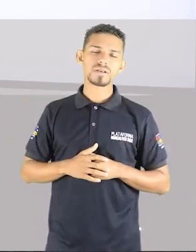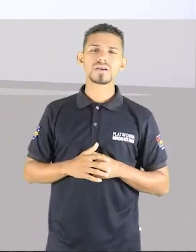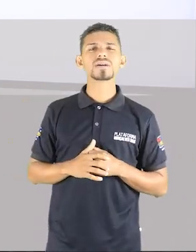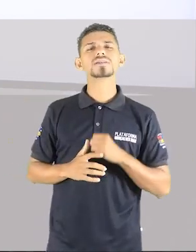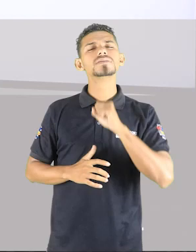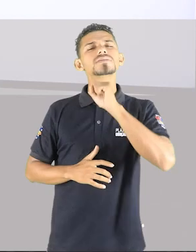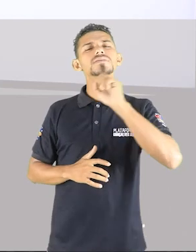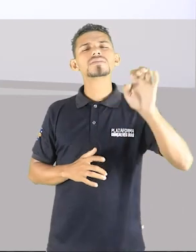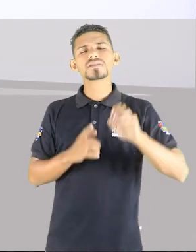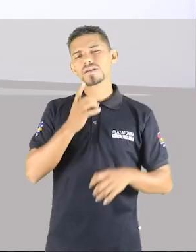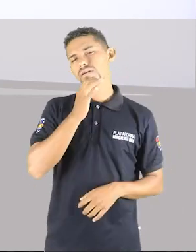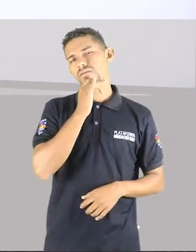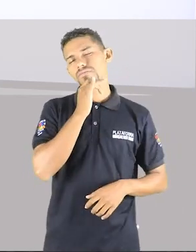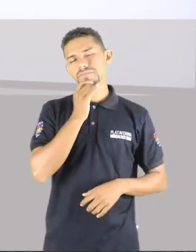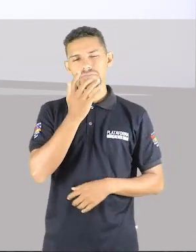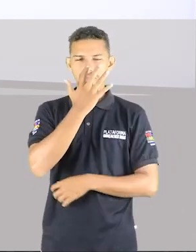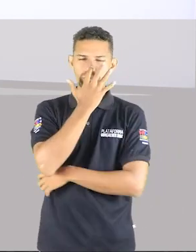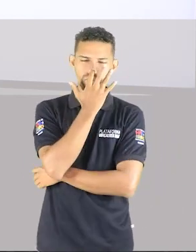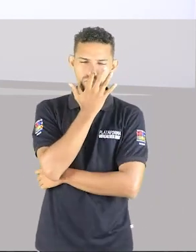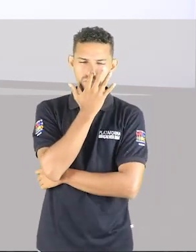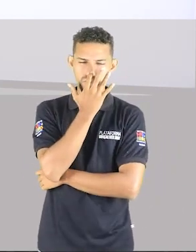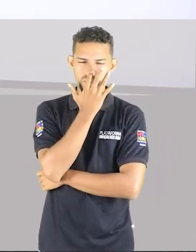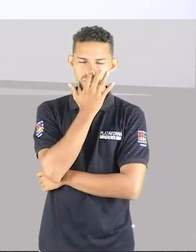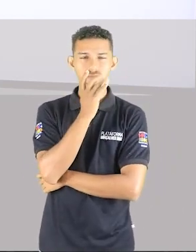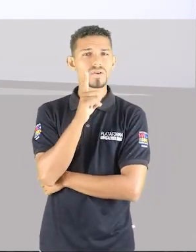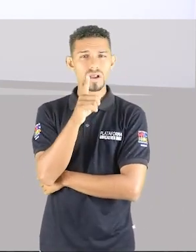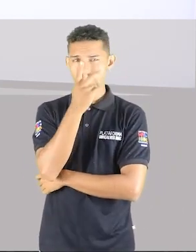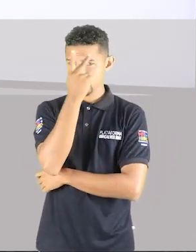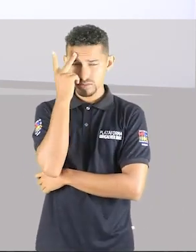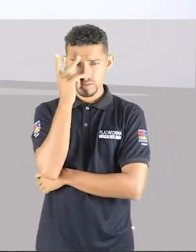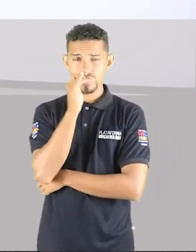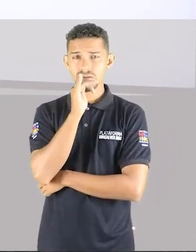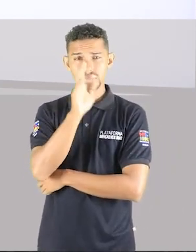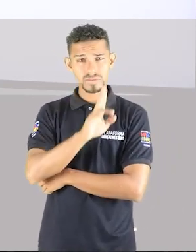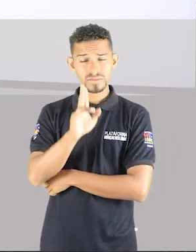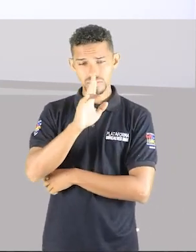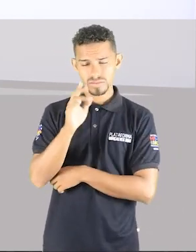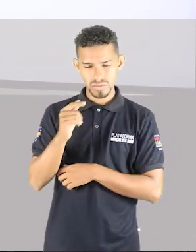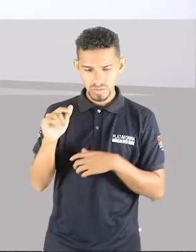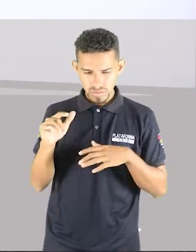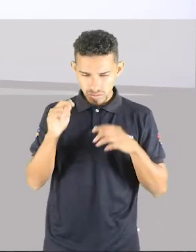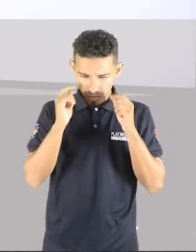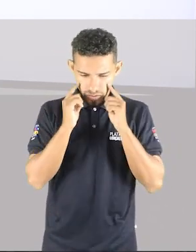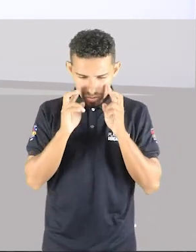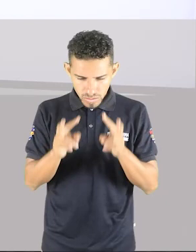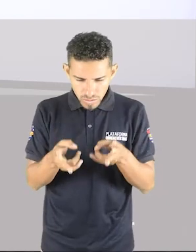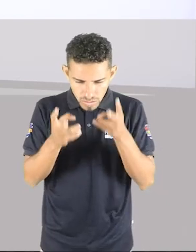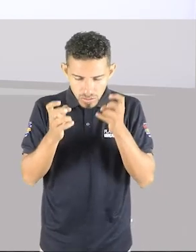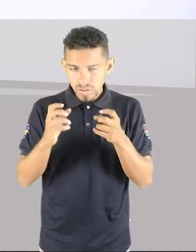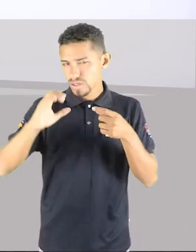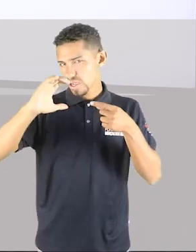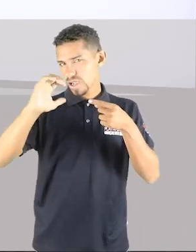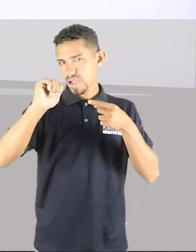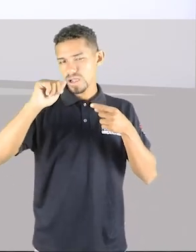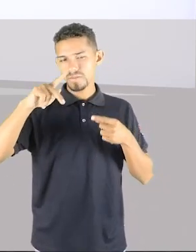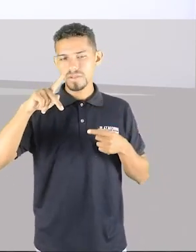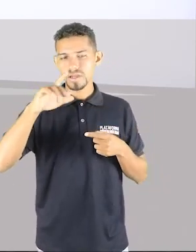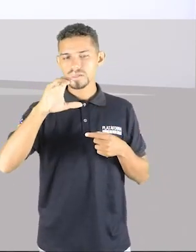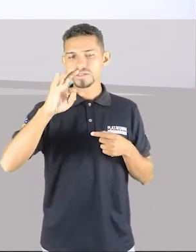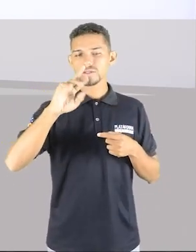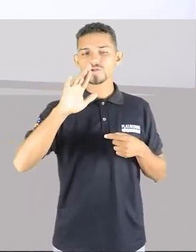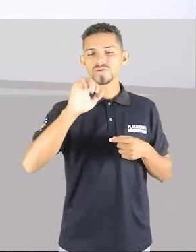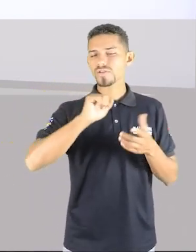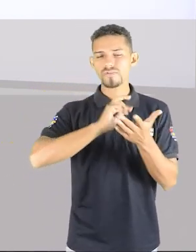alguém consertando um aparelho um eletrodoméstico eletroeletrônico dentro dele você consegue ver vários